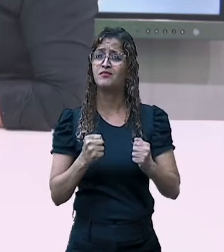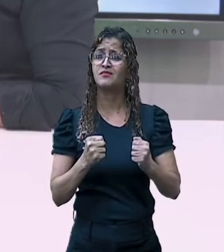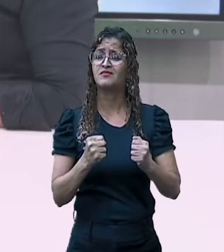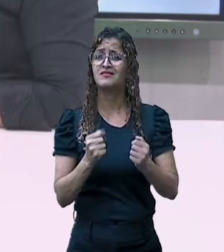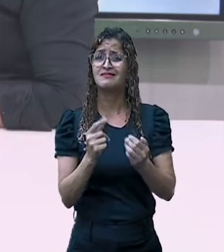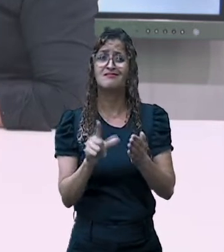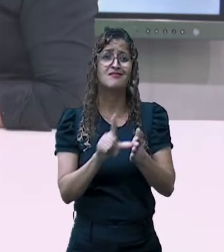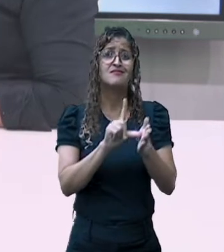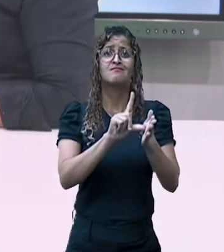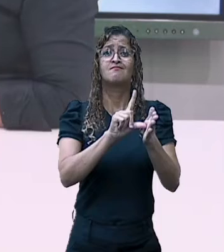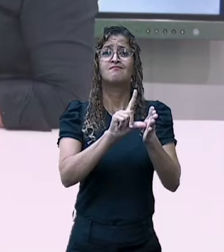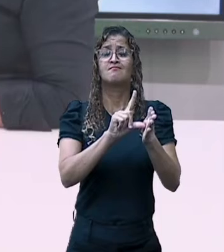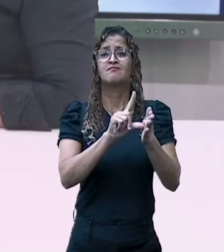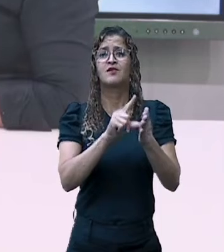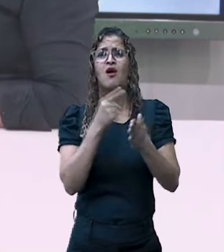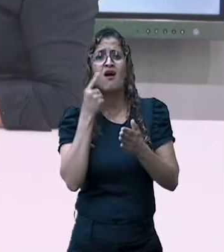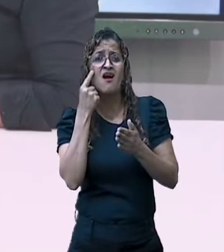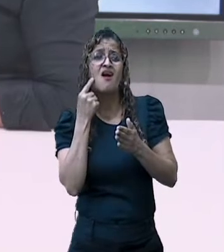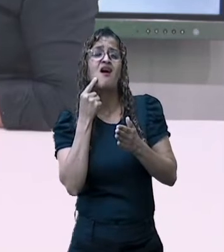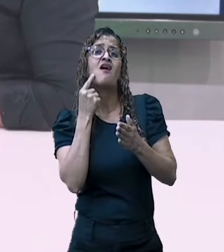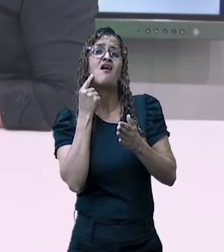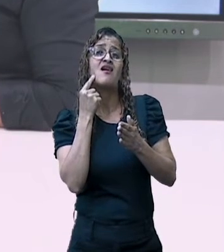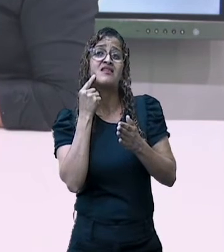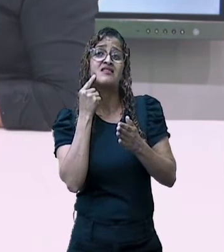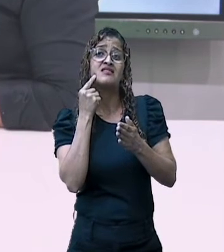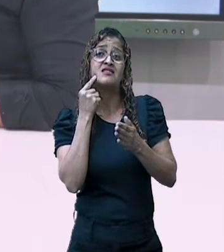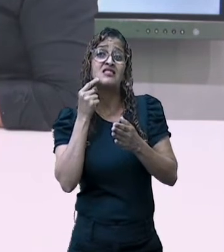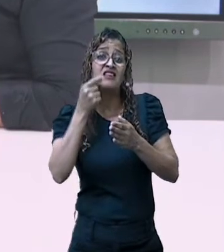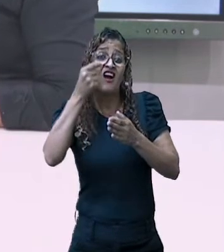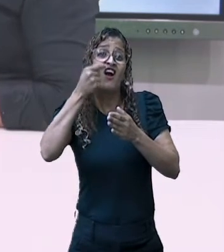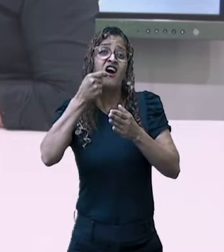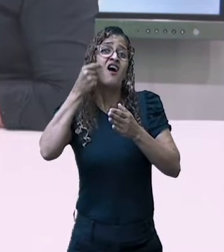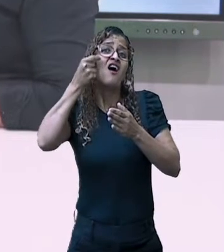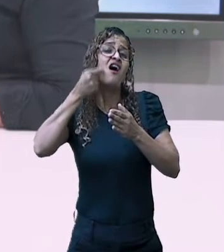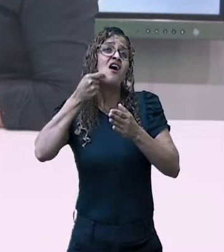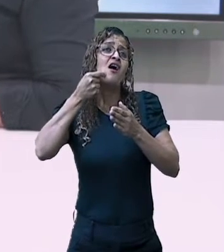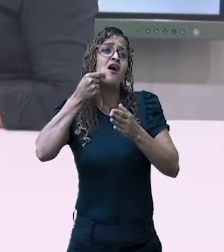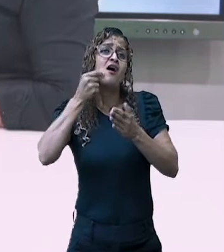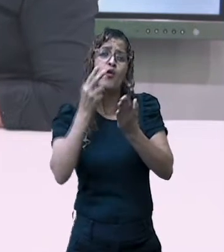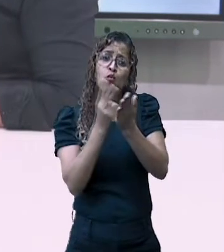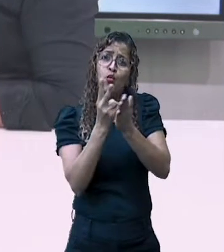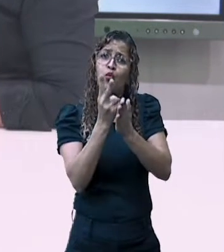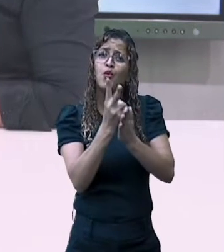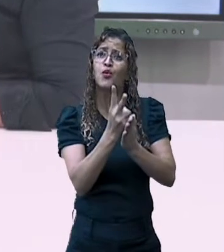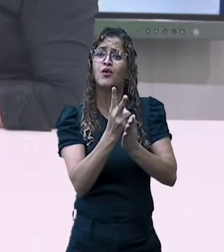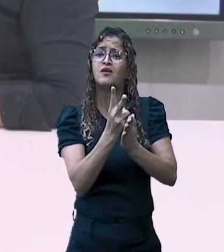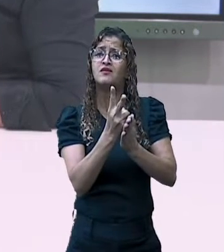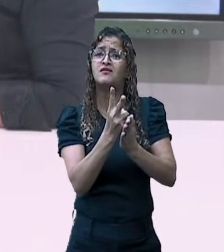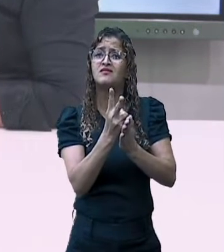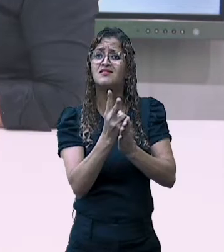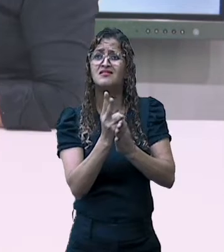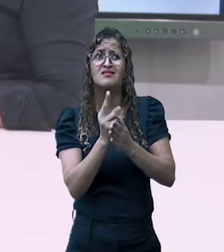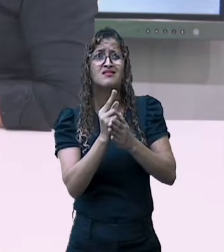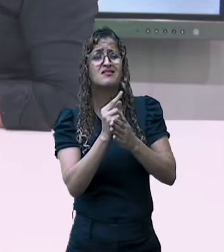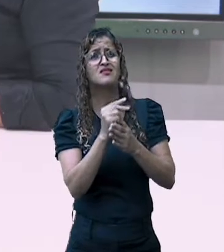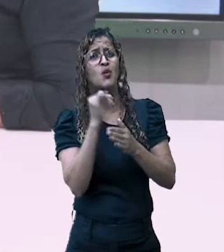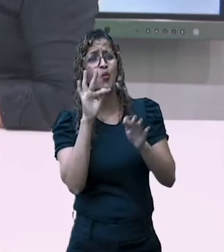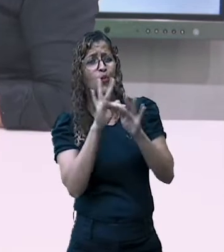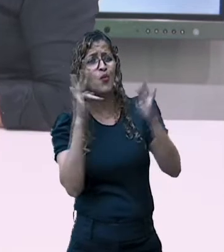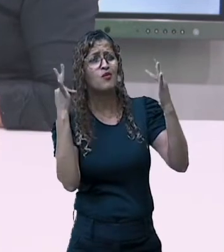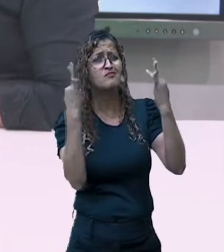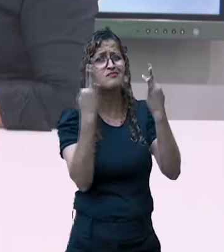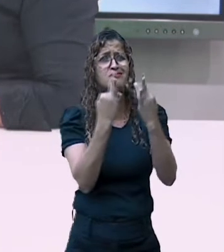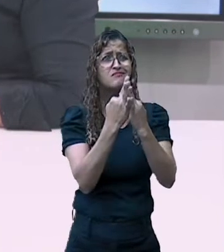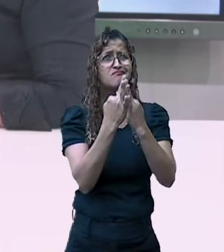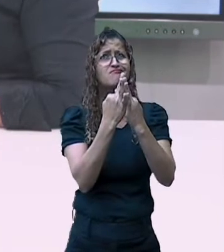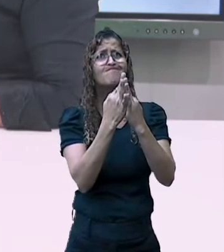um dentinho que já nasce permanente no meio da dentição decídua. E aí, o que vai acontecer? Vai confundir os pais. Às